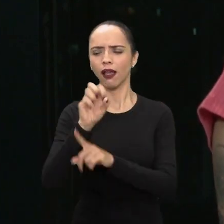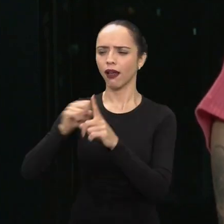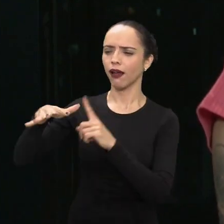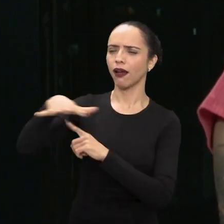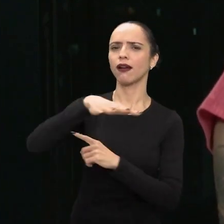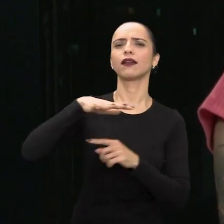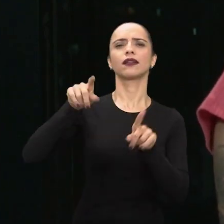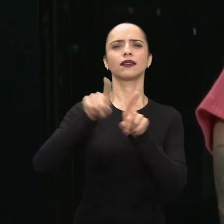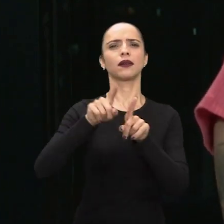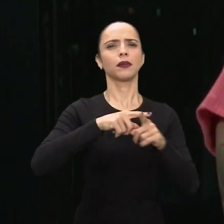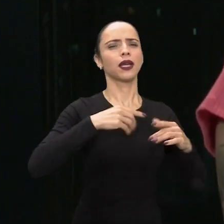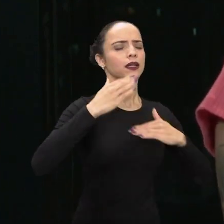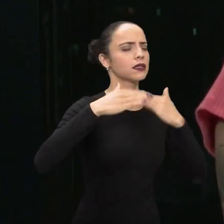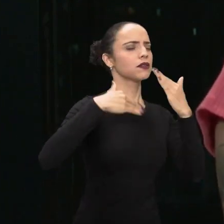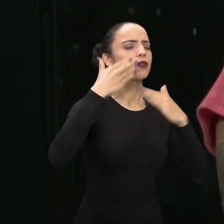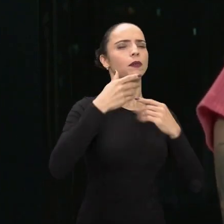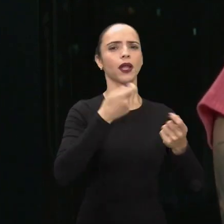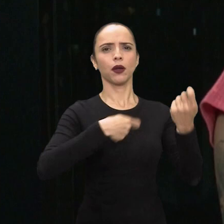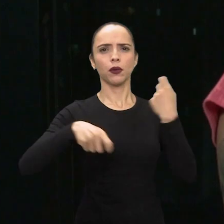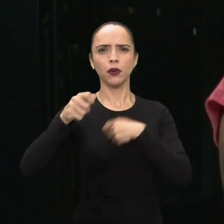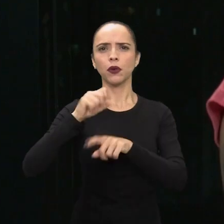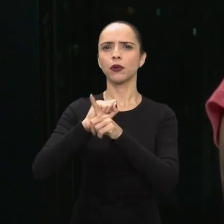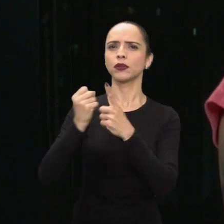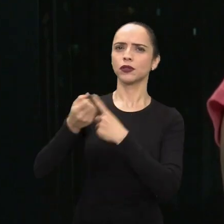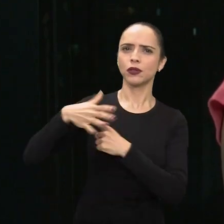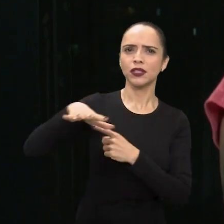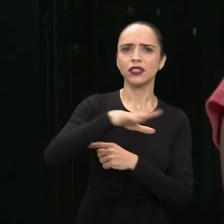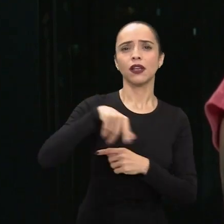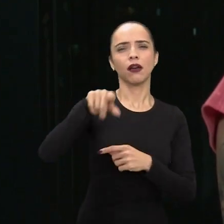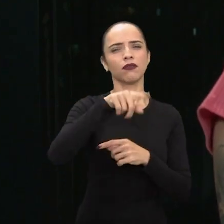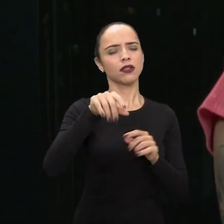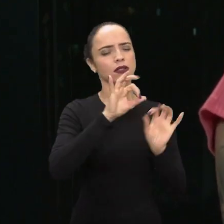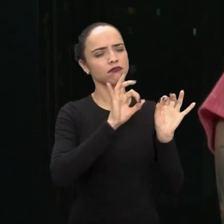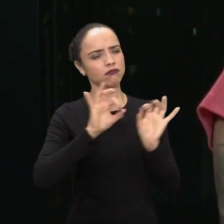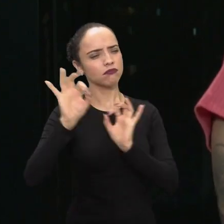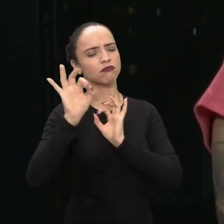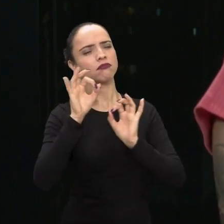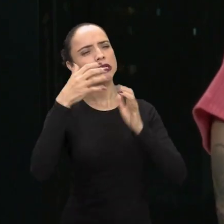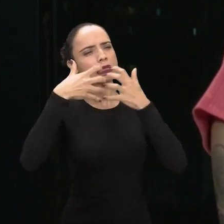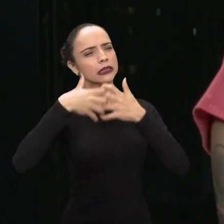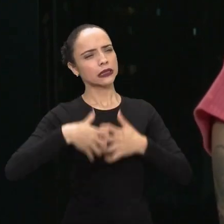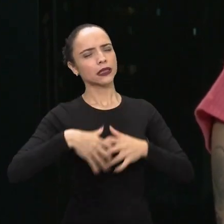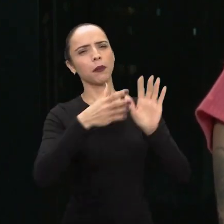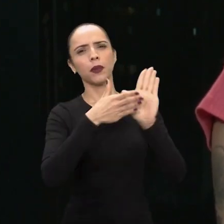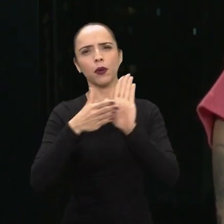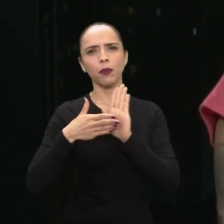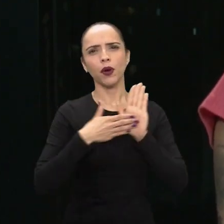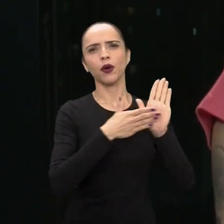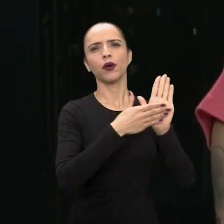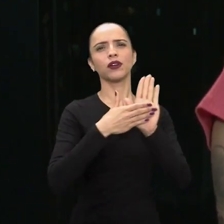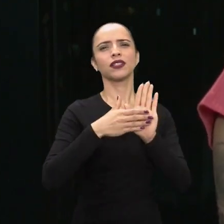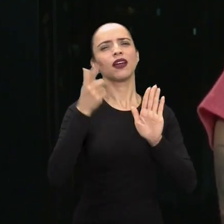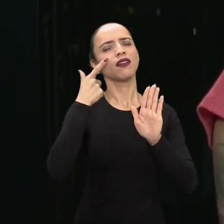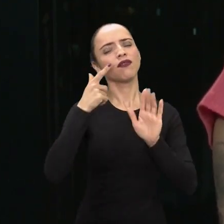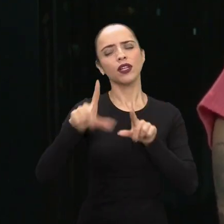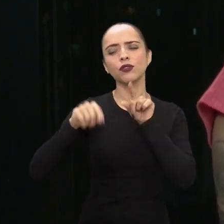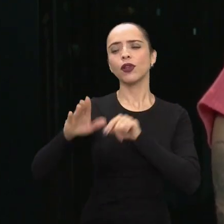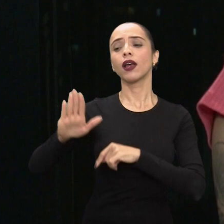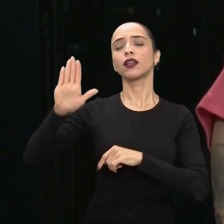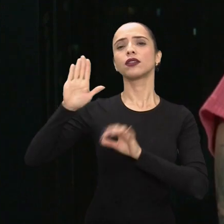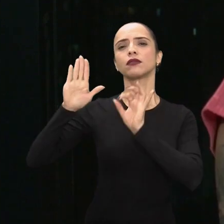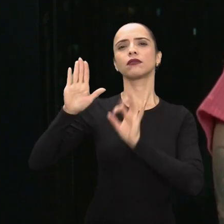desenvolvimento econômico e social um bom momento para você parar assistir e pensar sobre as propostas e pensar sobre